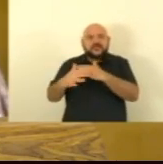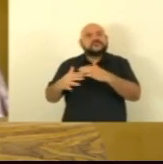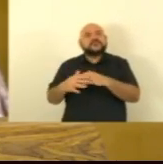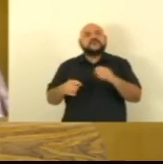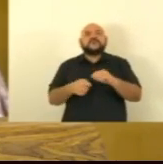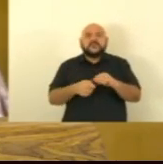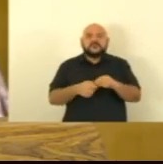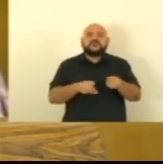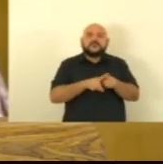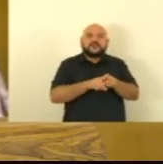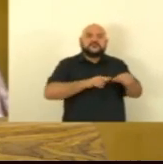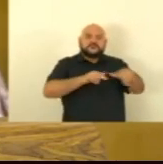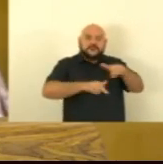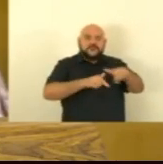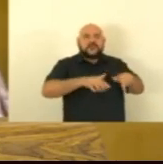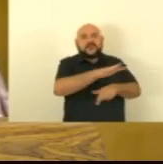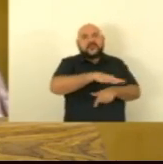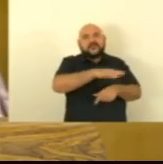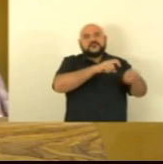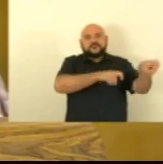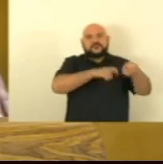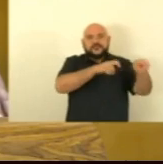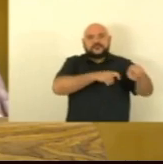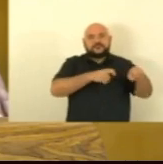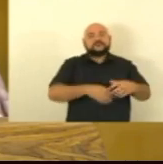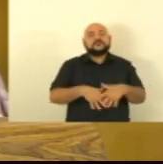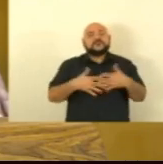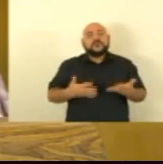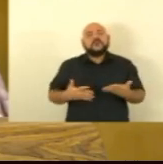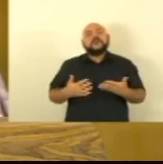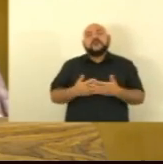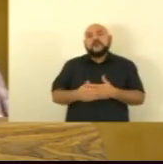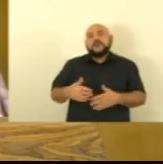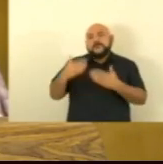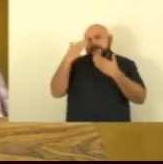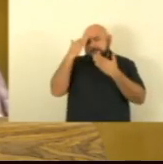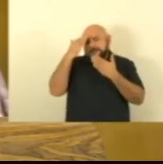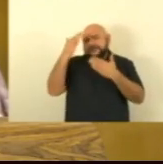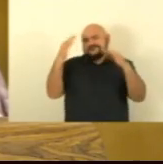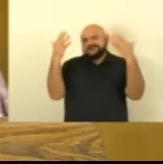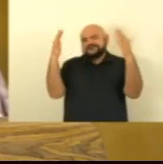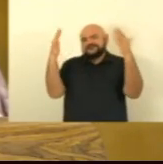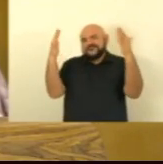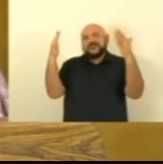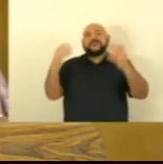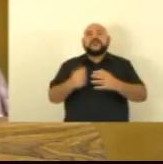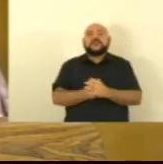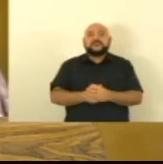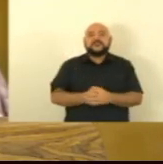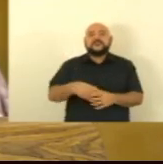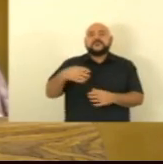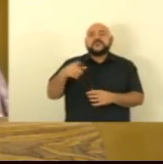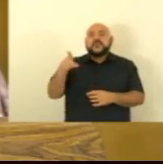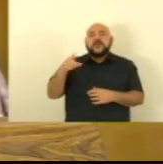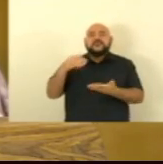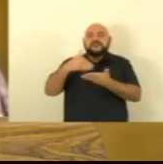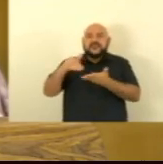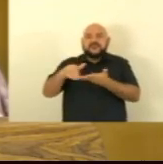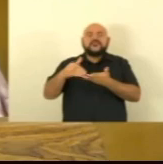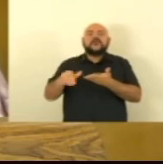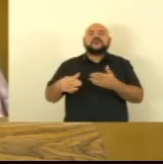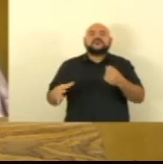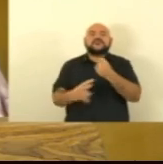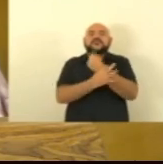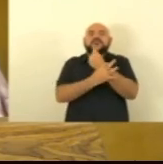Então, parabéns aí ao governo do Estado do Espírito Santo, ao secretário de segurança, ao delegado-chefe da Polícia Civil,